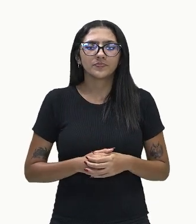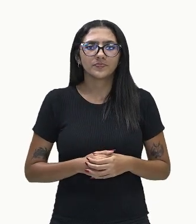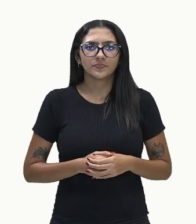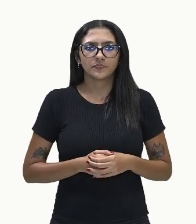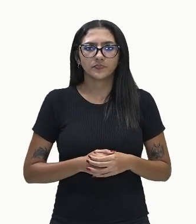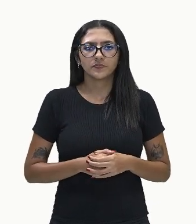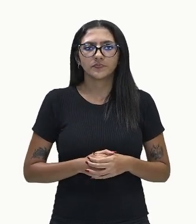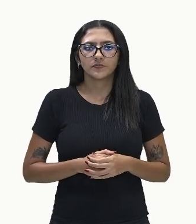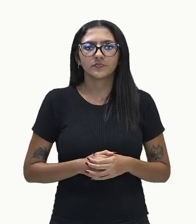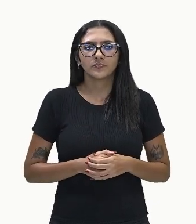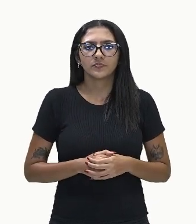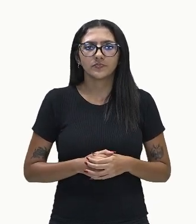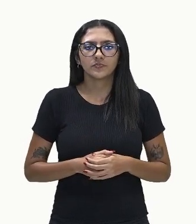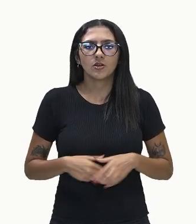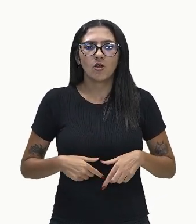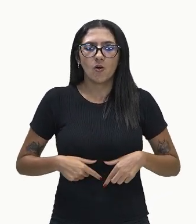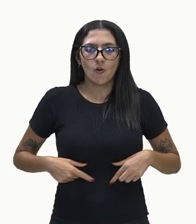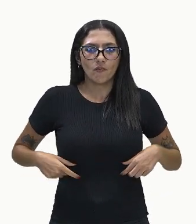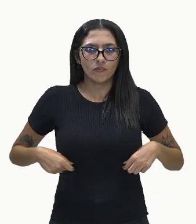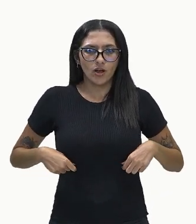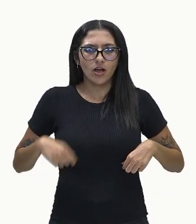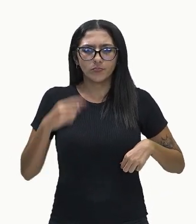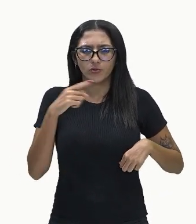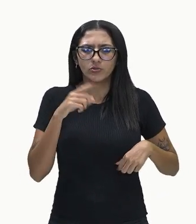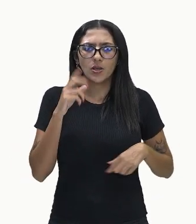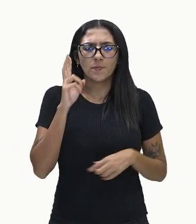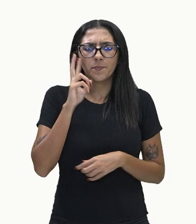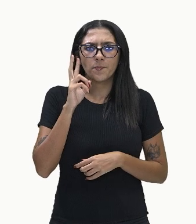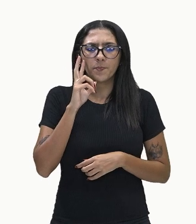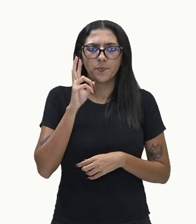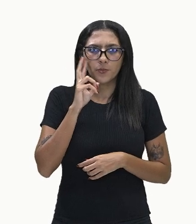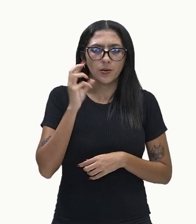nosso ovário, para vocês terem uma ideia,